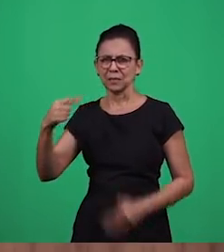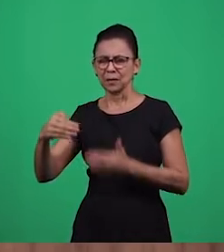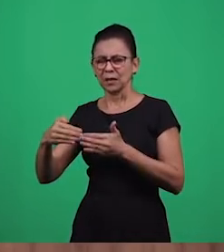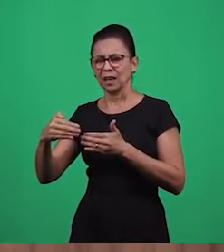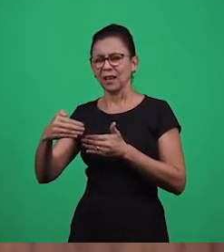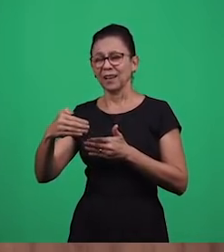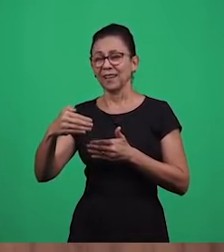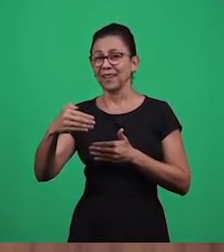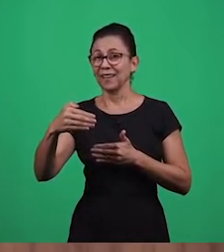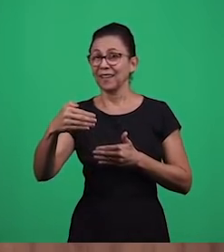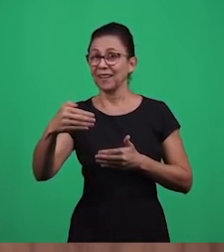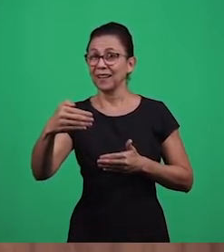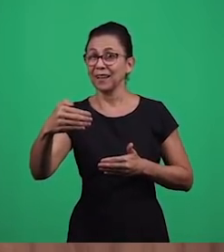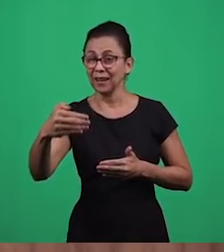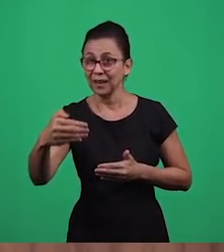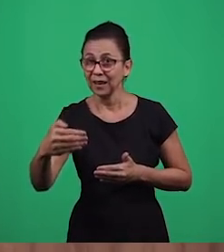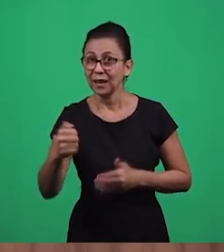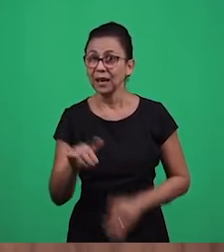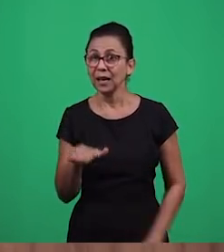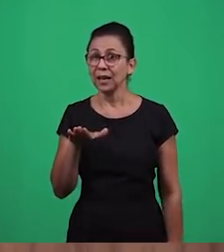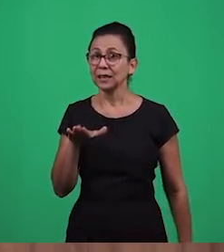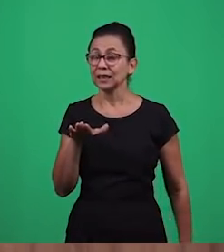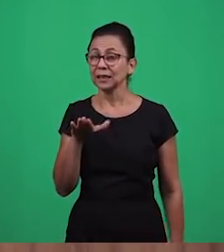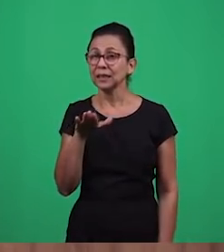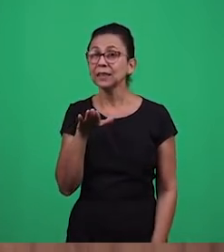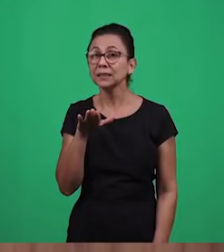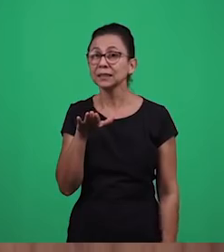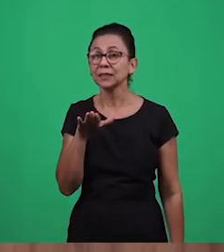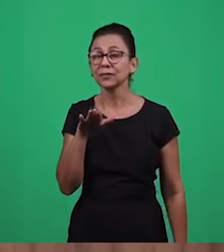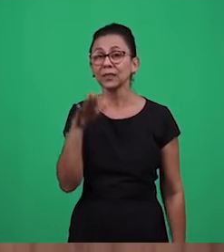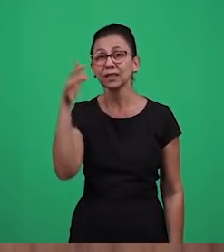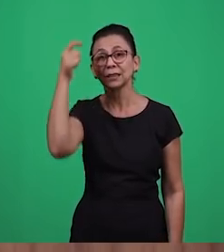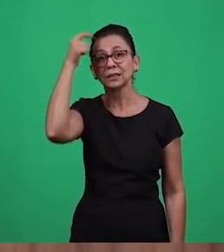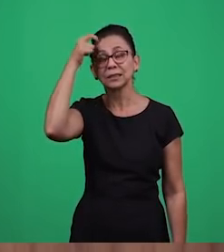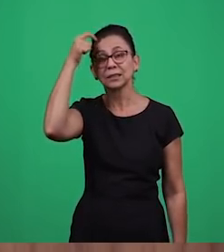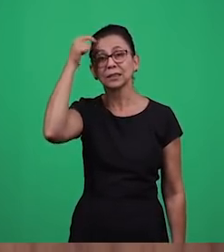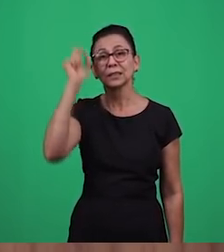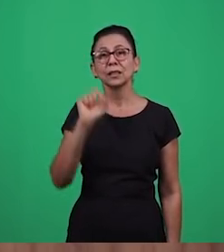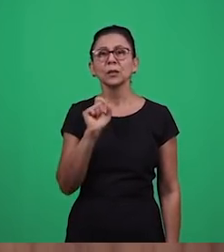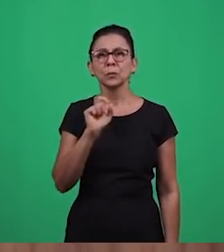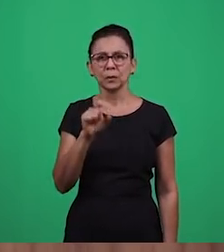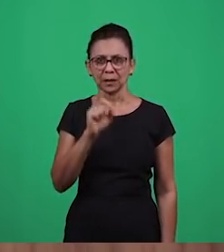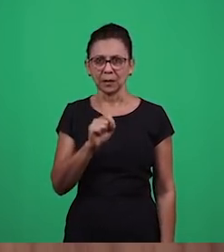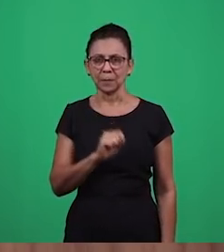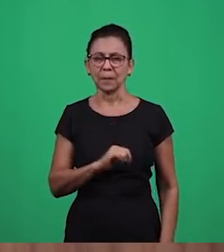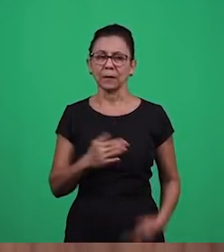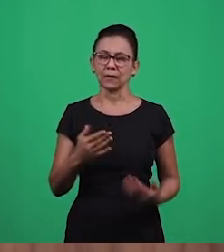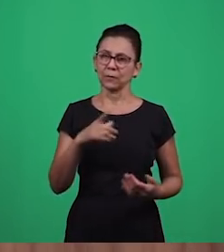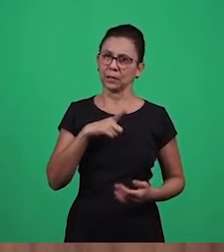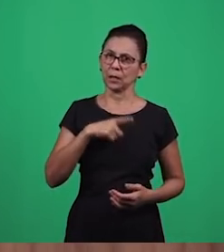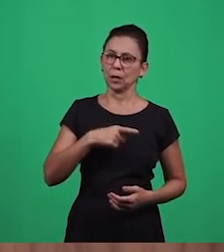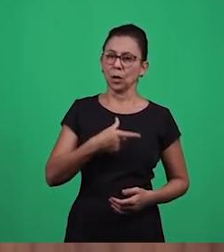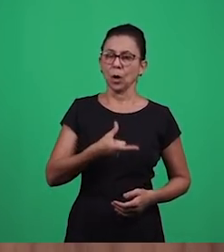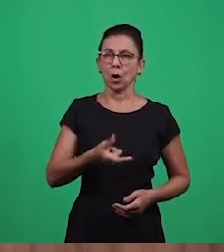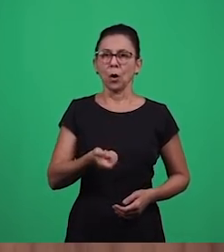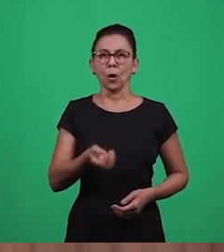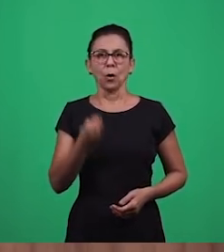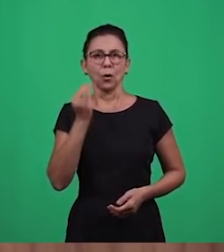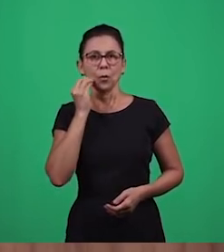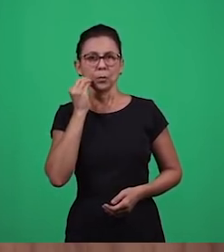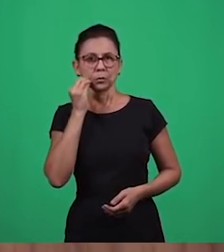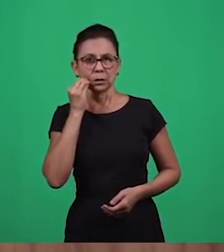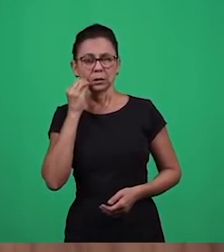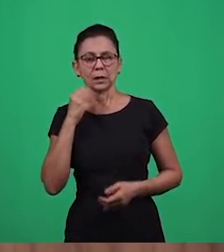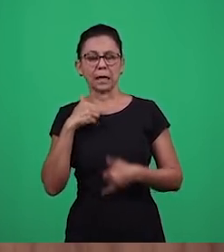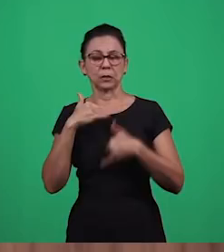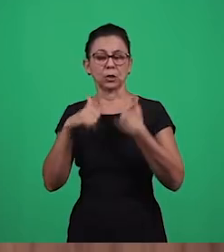estabelecidas, ela tomará consciência de que não apenas obterá a oportunidade de ir brincar, como aquele